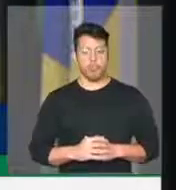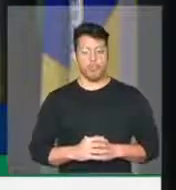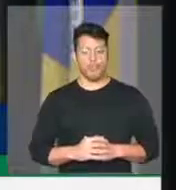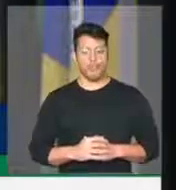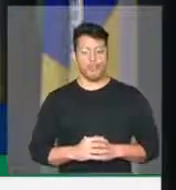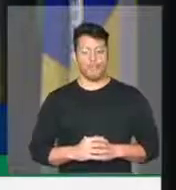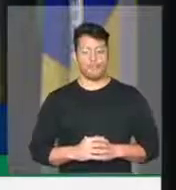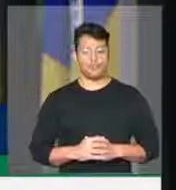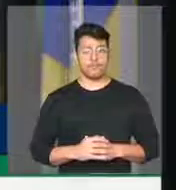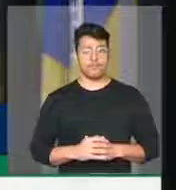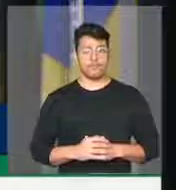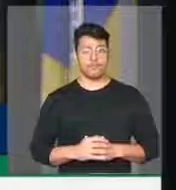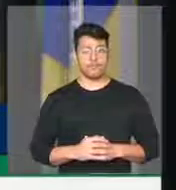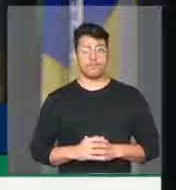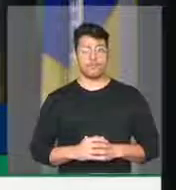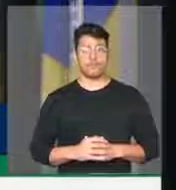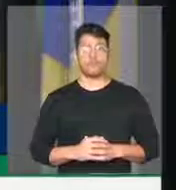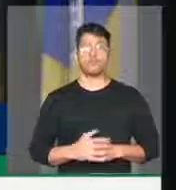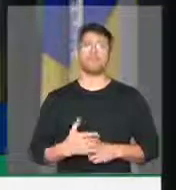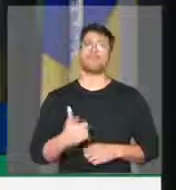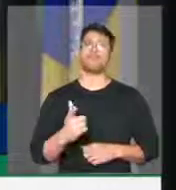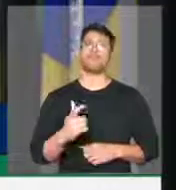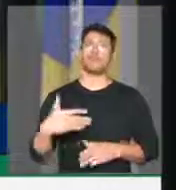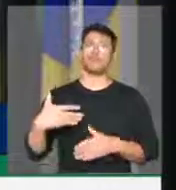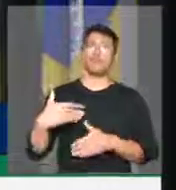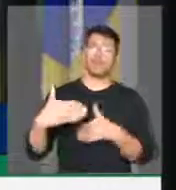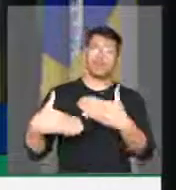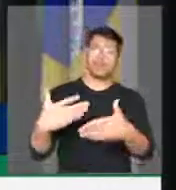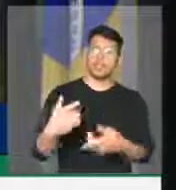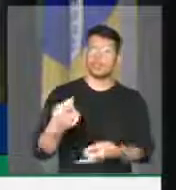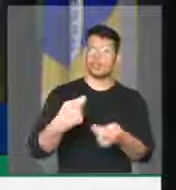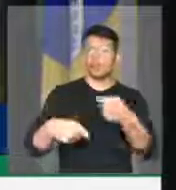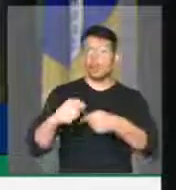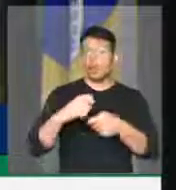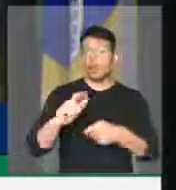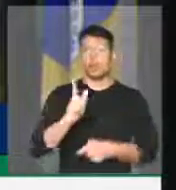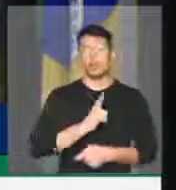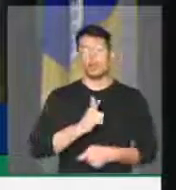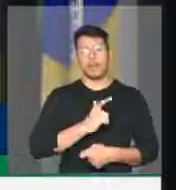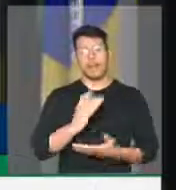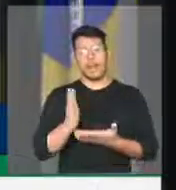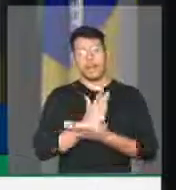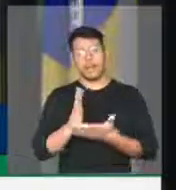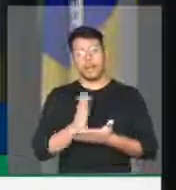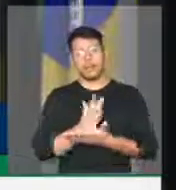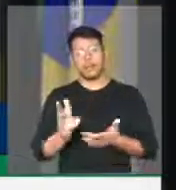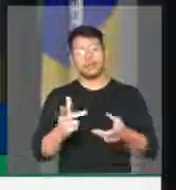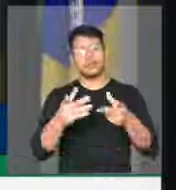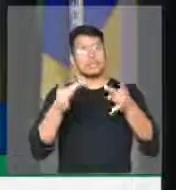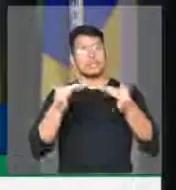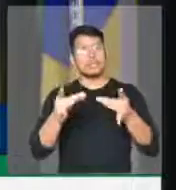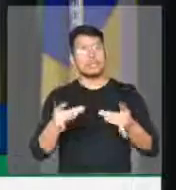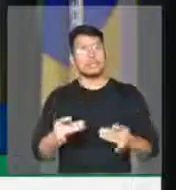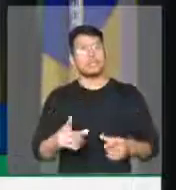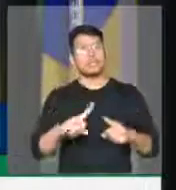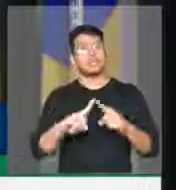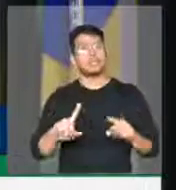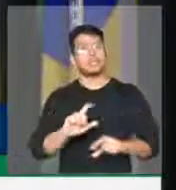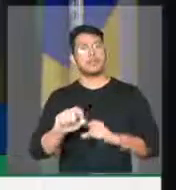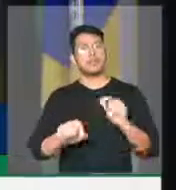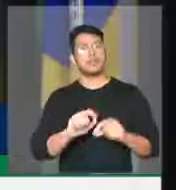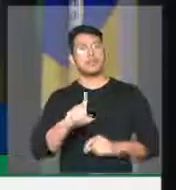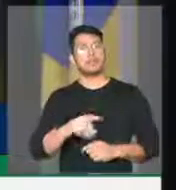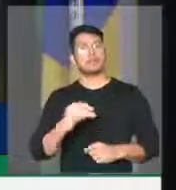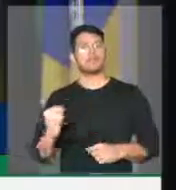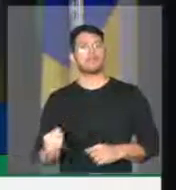certas nuances do processo econômico, o certo é que é um otimismo do mercado. Isso é importante